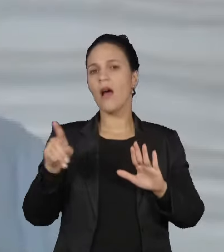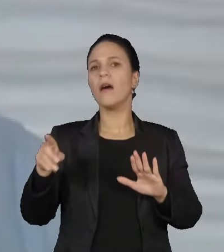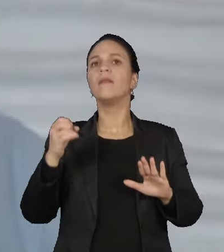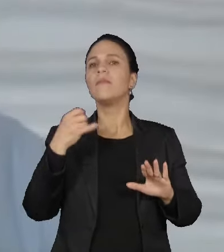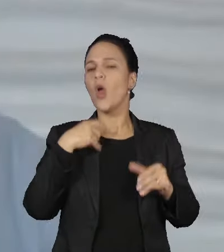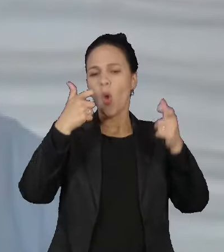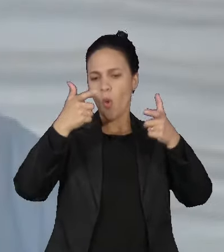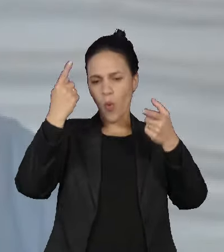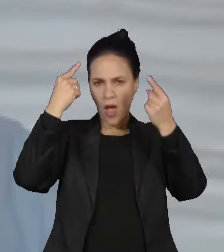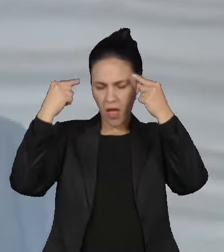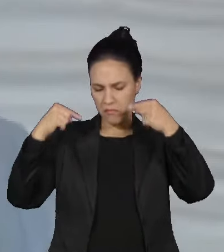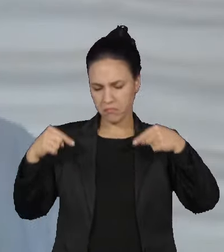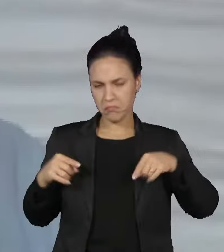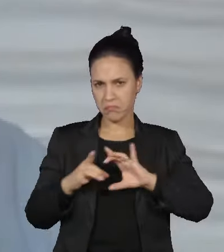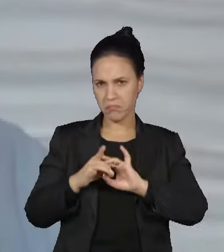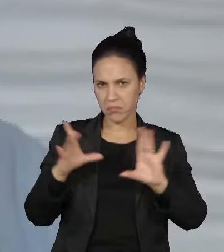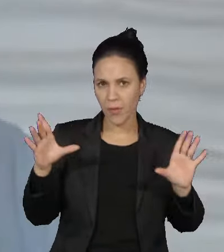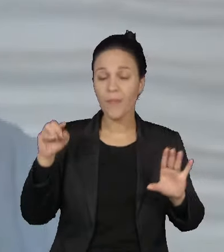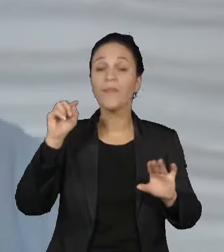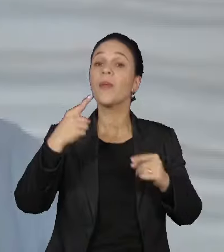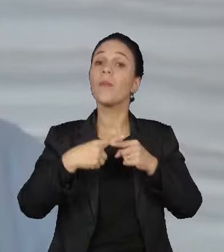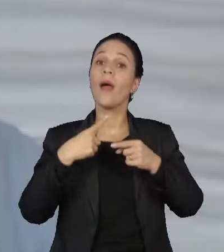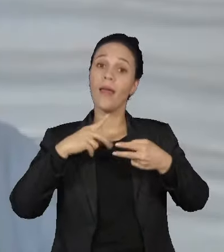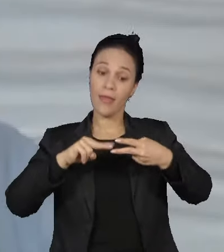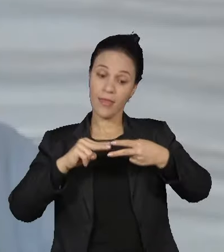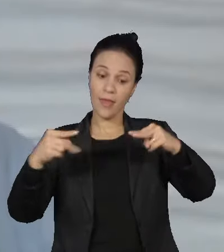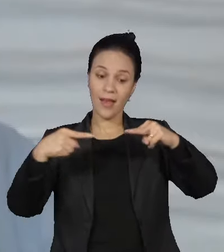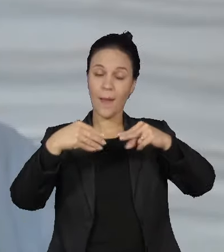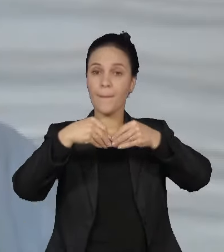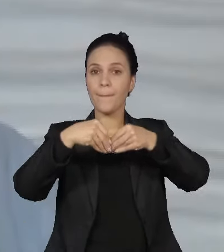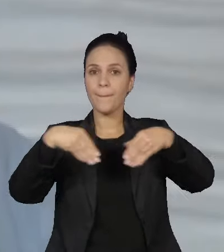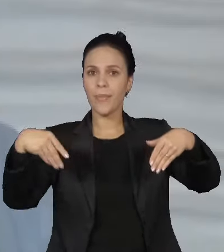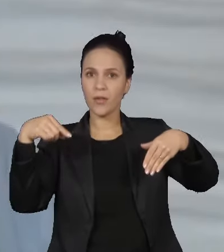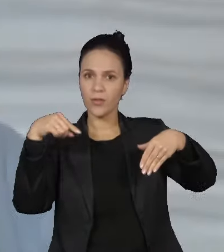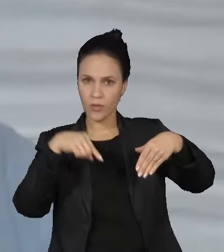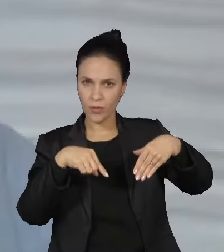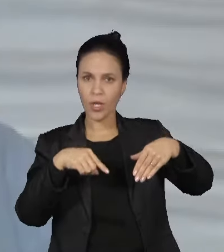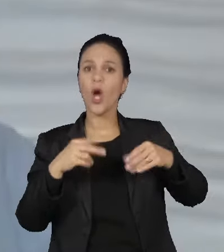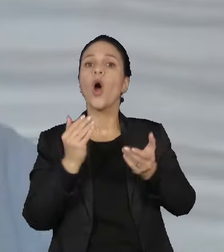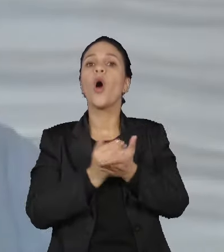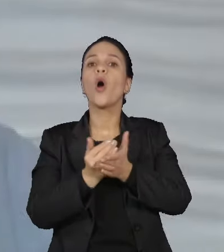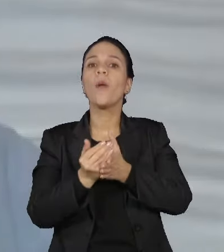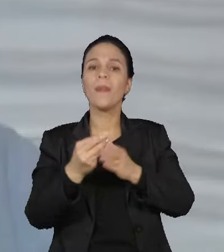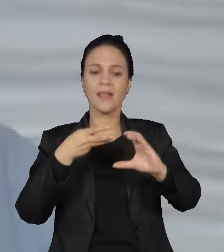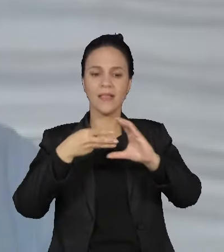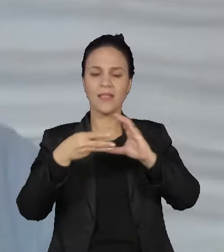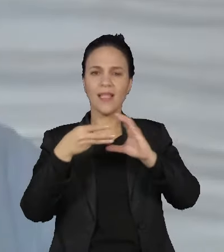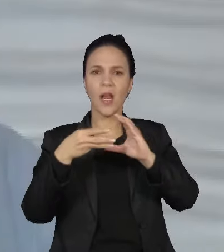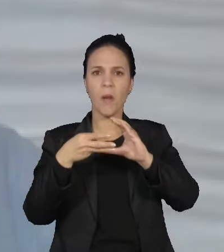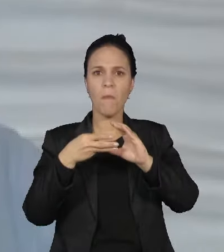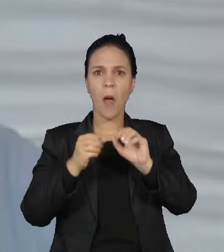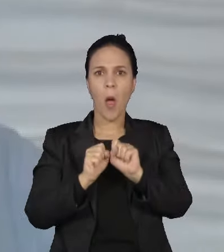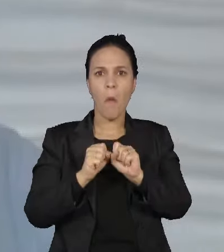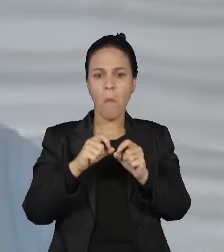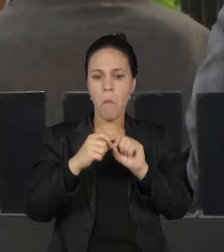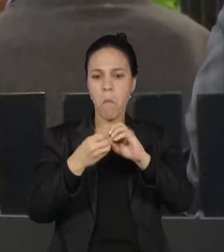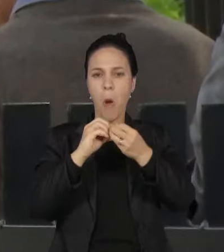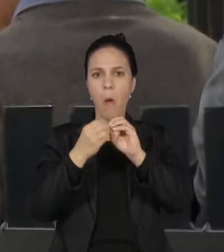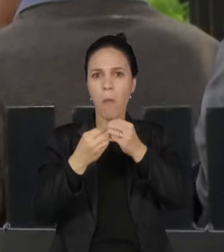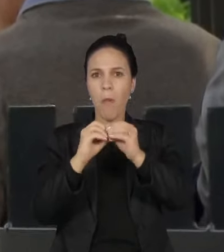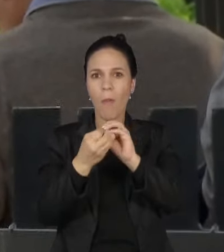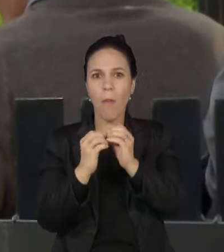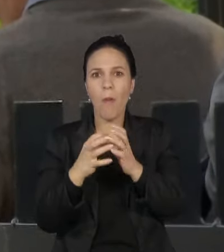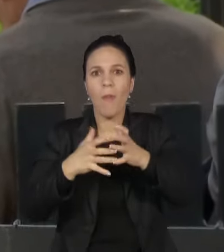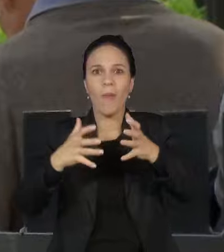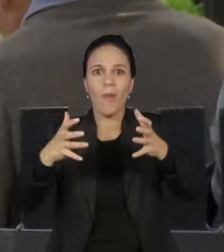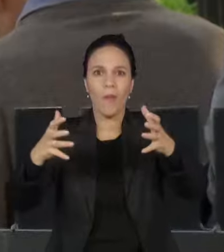local, a gente tem o dano do DNA que vai fazer com que ocorra um processo desordenado de crescimento celular.